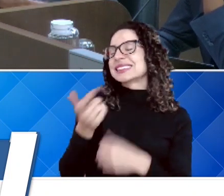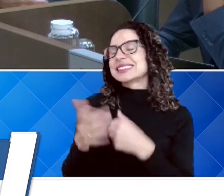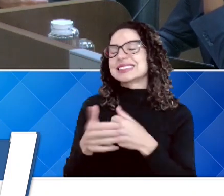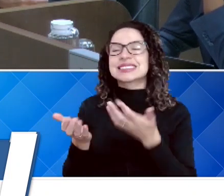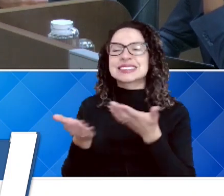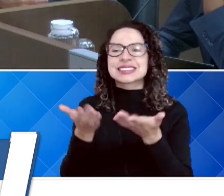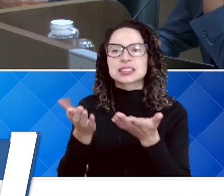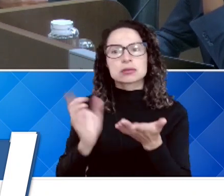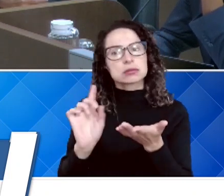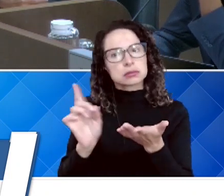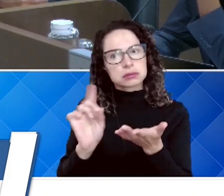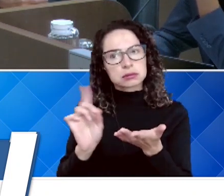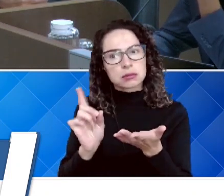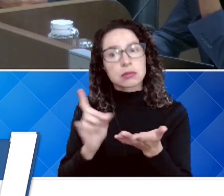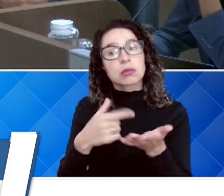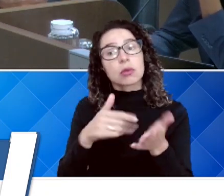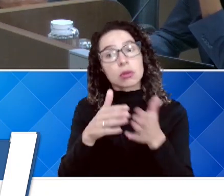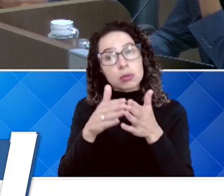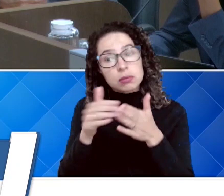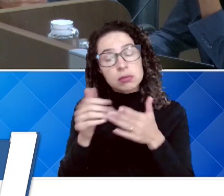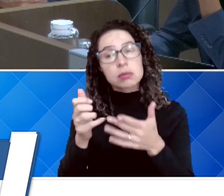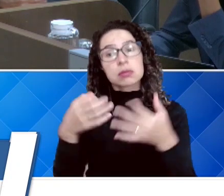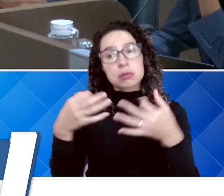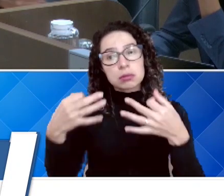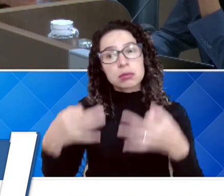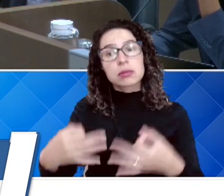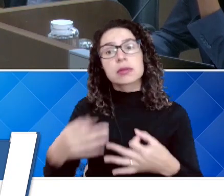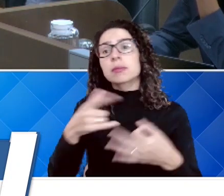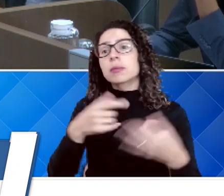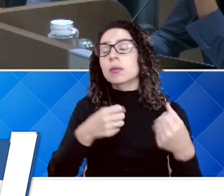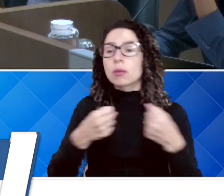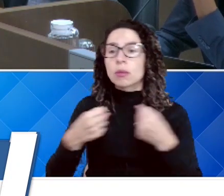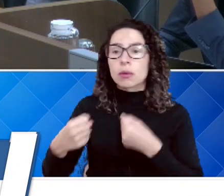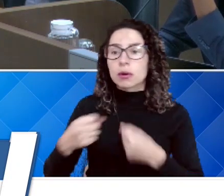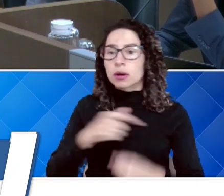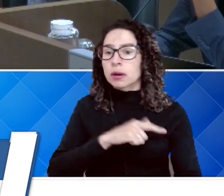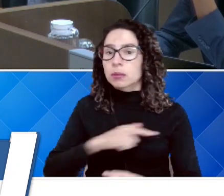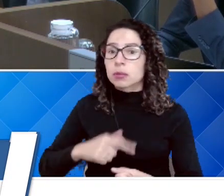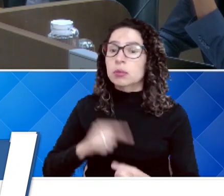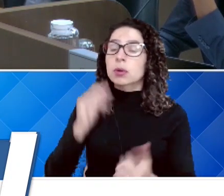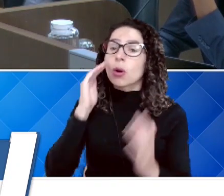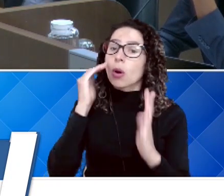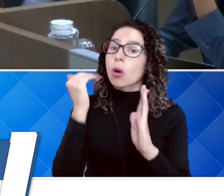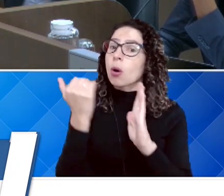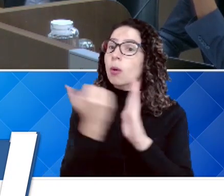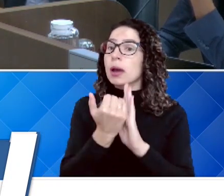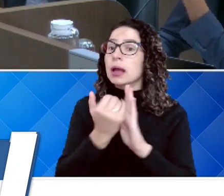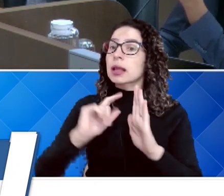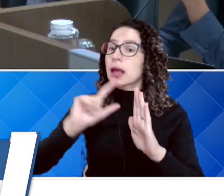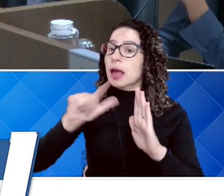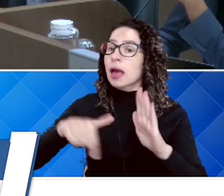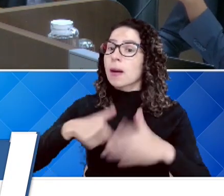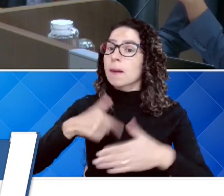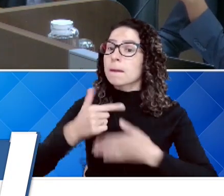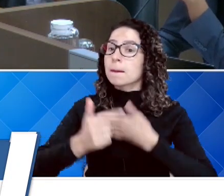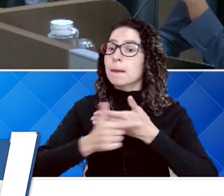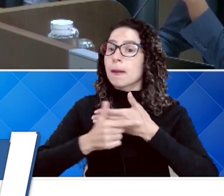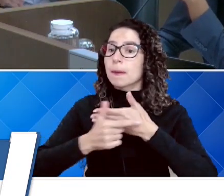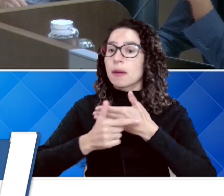A gente está pedindo simplesmente para o poder público cumprir com o seu